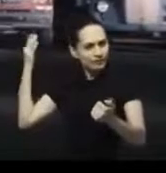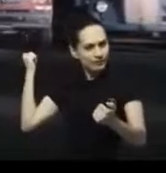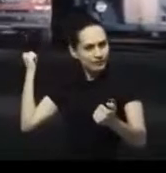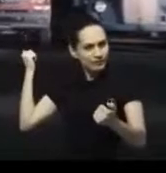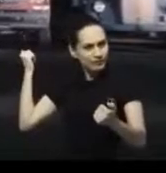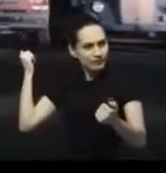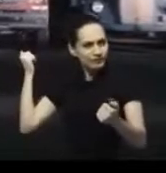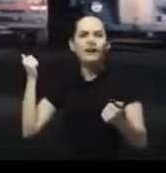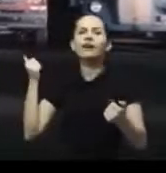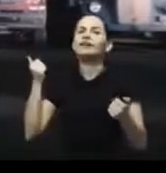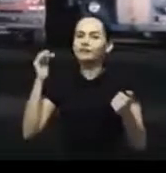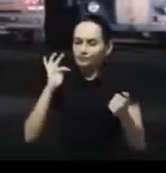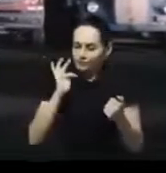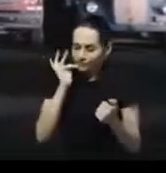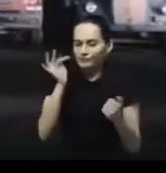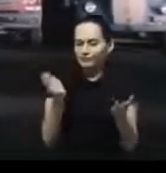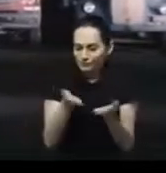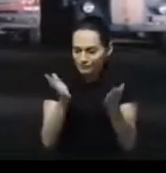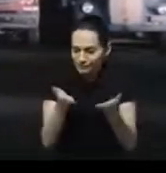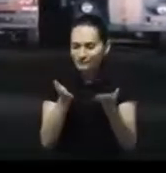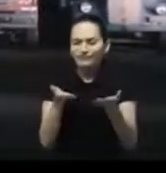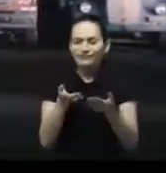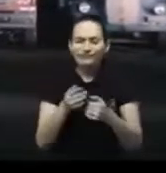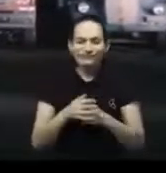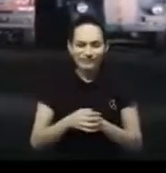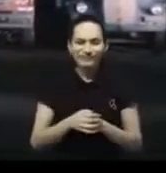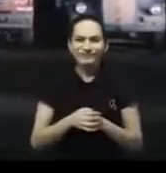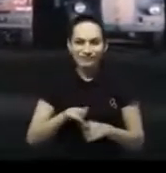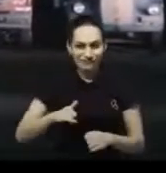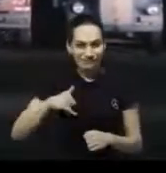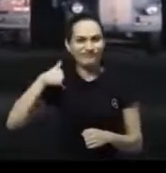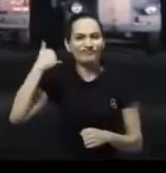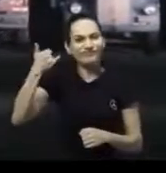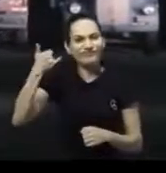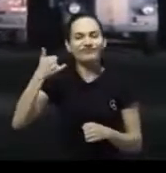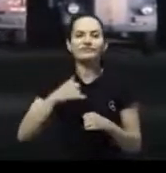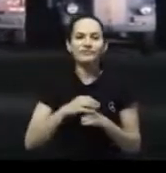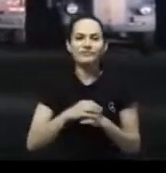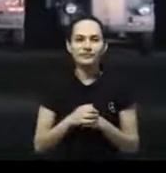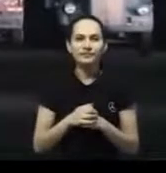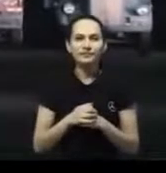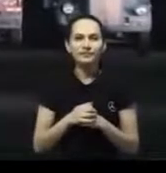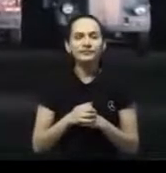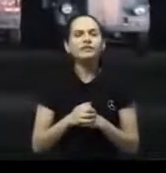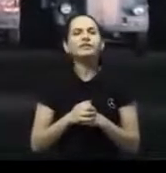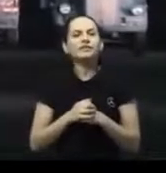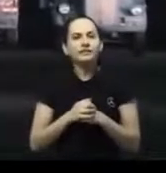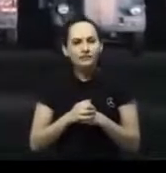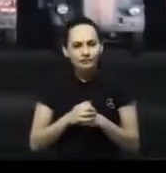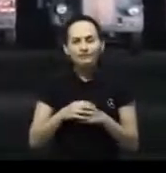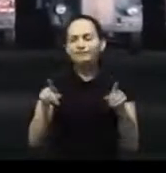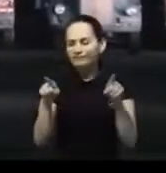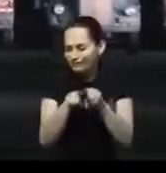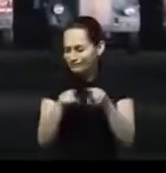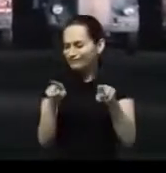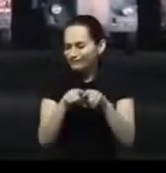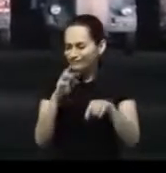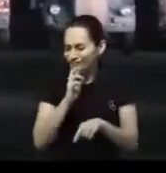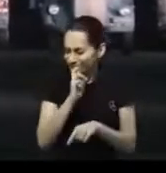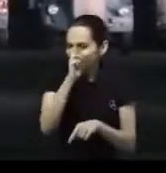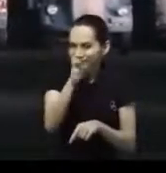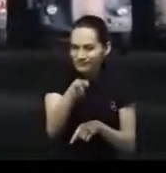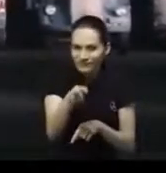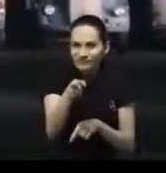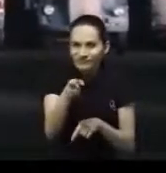passado e do presente que nos dão muito orgulho e principalmente com todas as